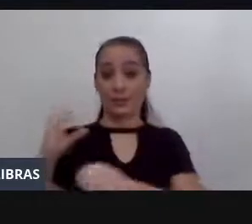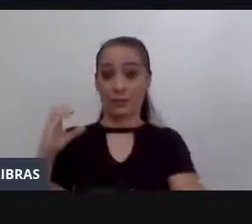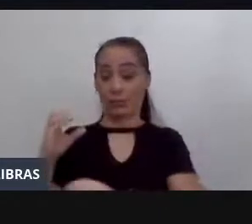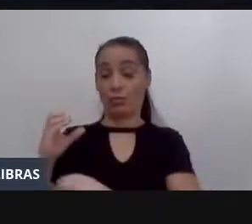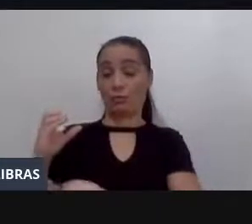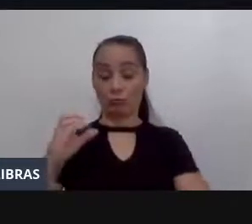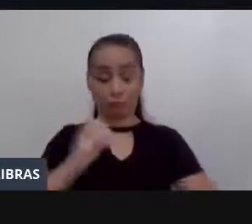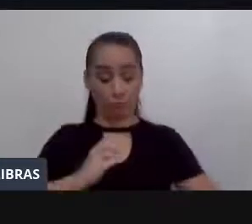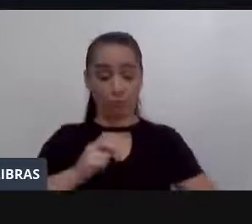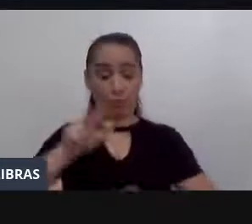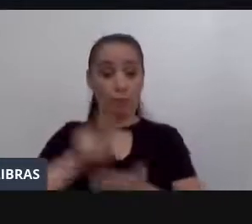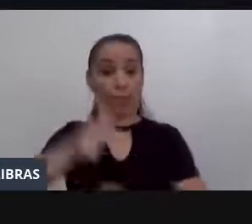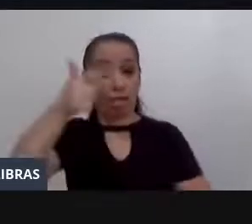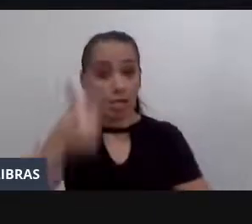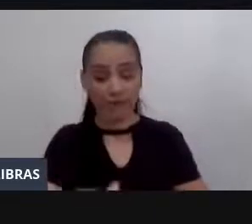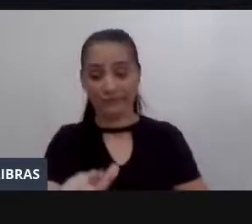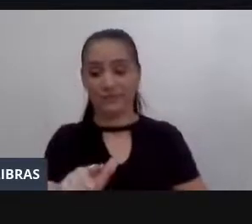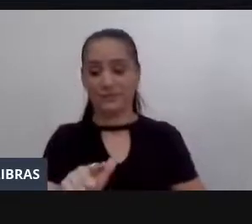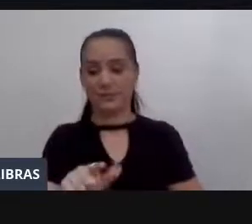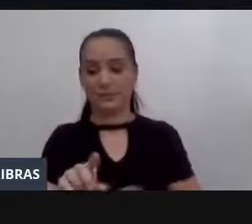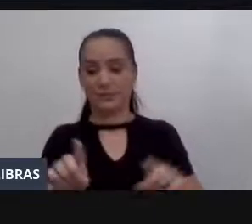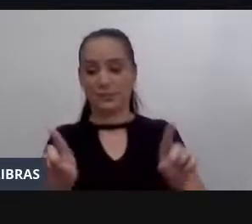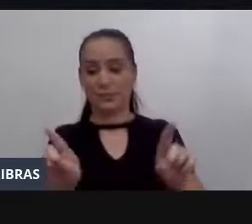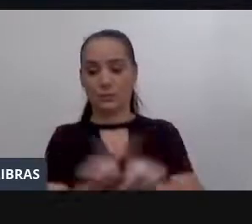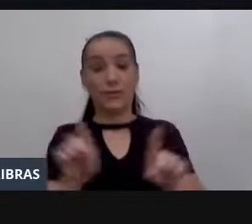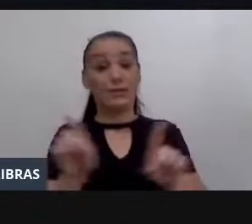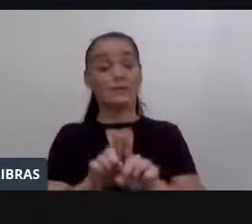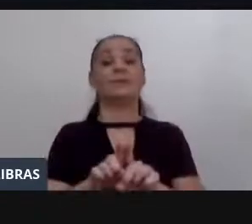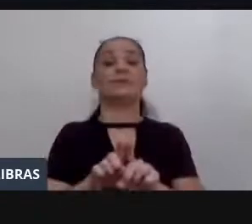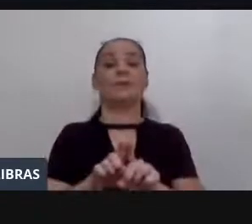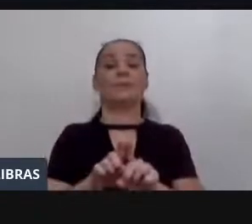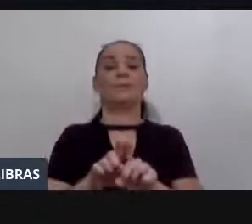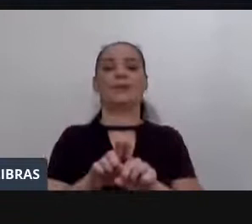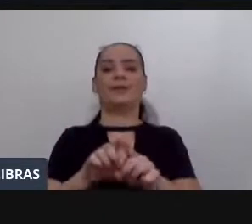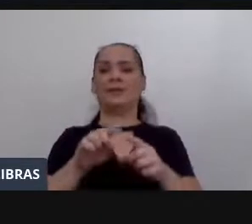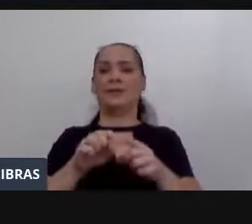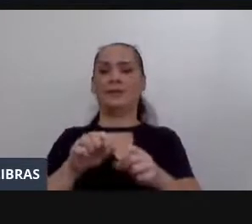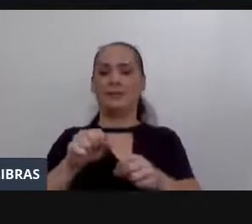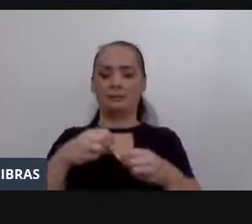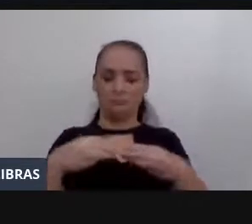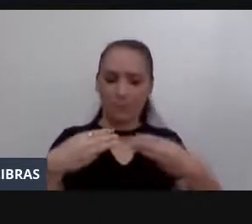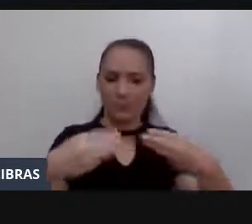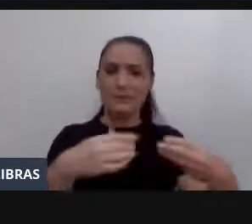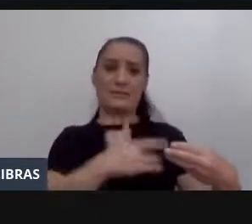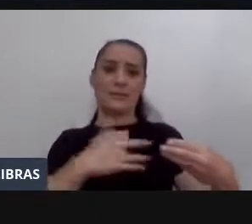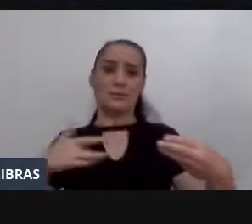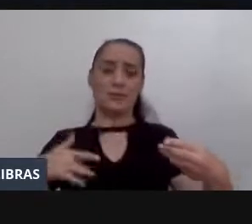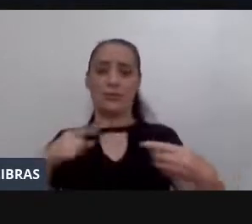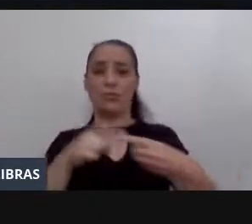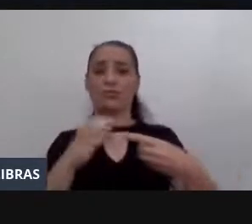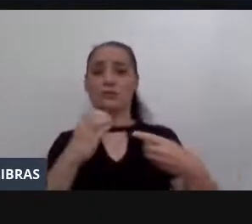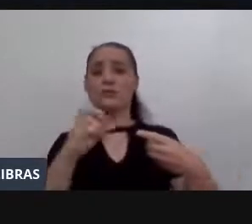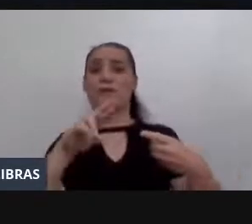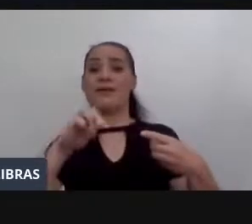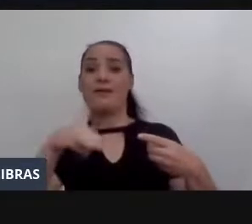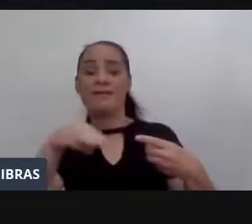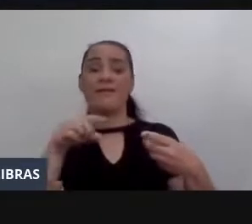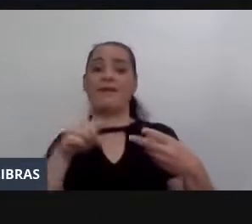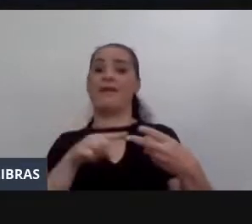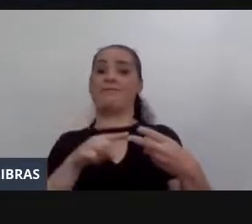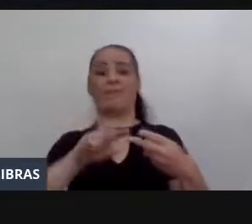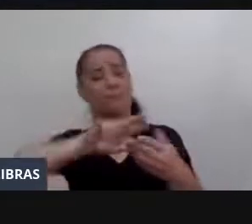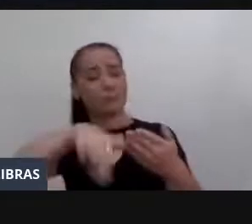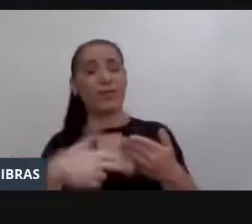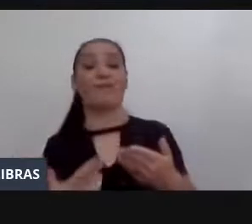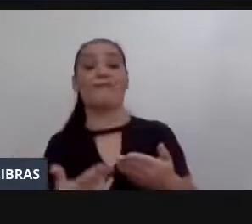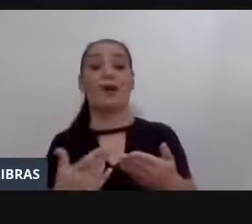procurar entender com o Ministério da Saúde, com o CFM, com o CRM, o porquê disso, por que essas pessoas não estão atuando na sua área, por que que